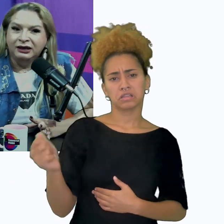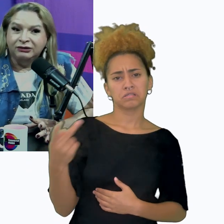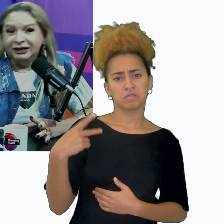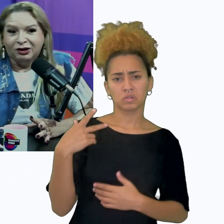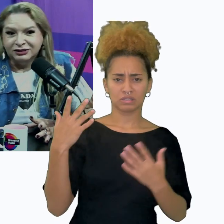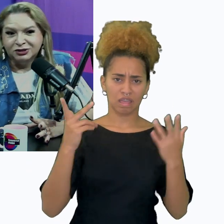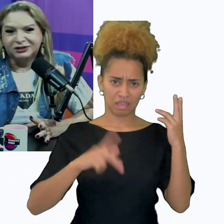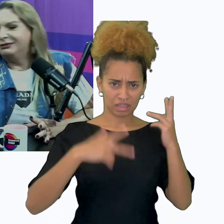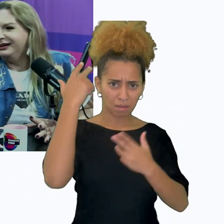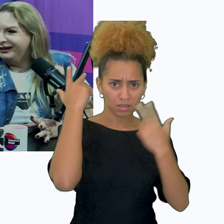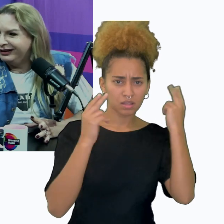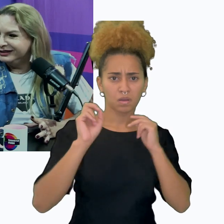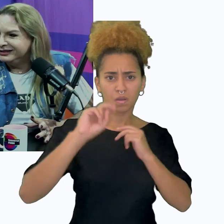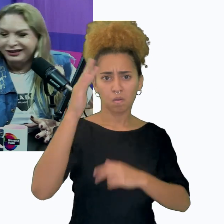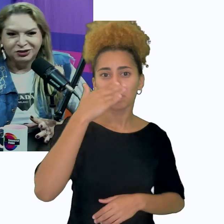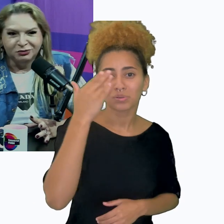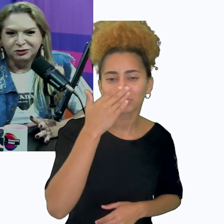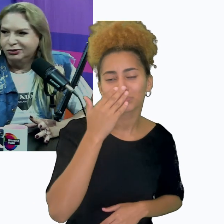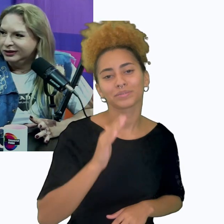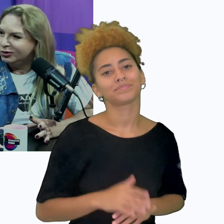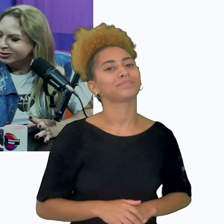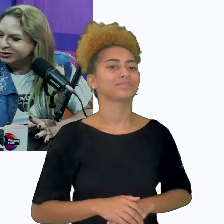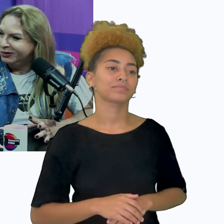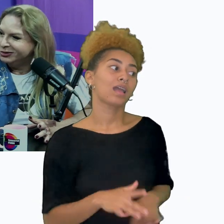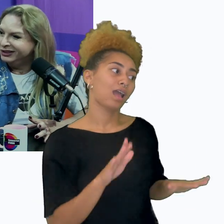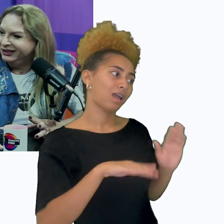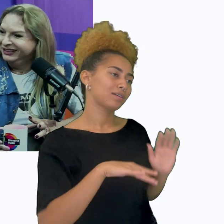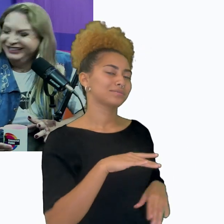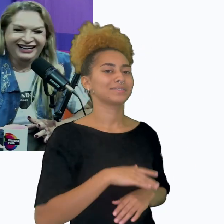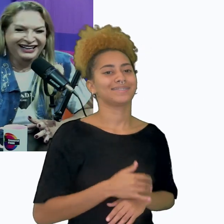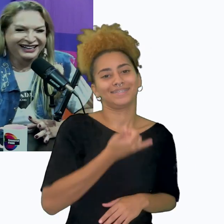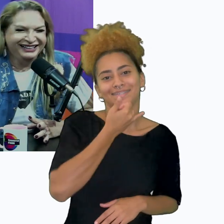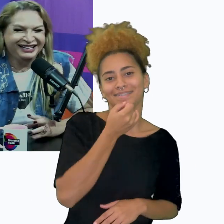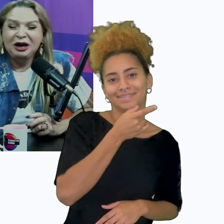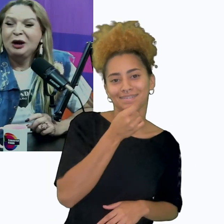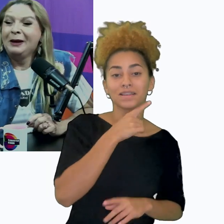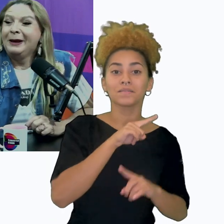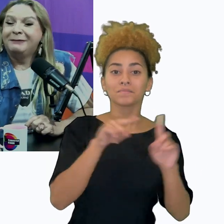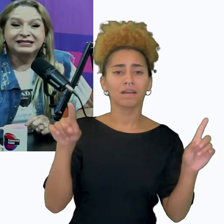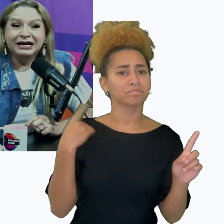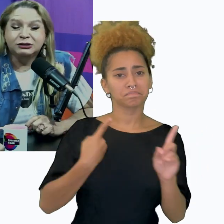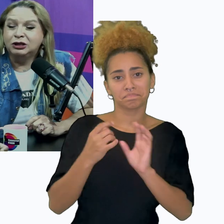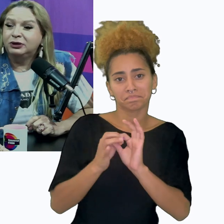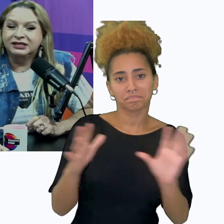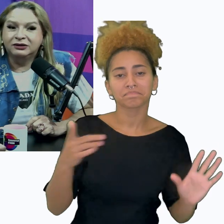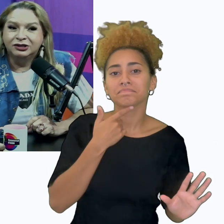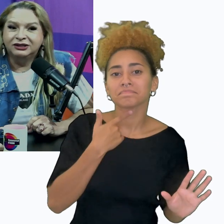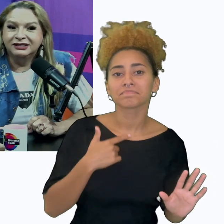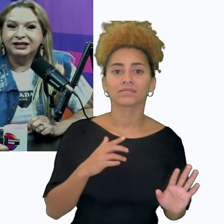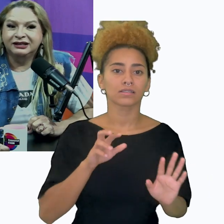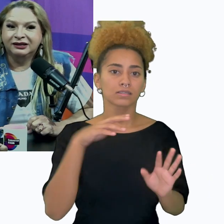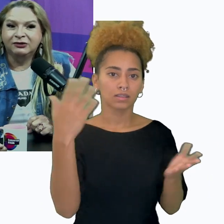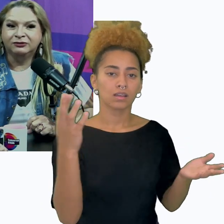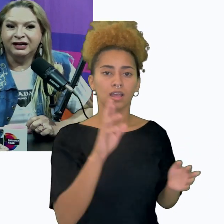nem eu nem Lena Oxa somos cabeleireiras e nem somos putas. Ou somos, Às gente. vezes. Mas é isso, a gente pode ser o que a gente